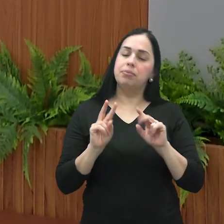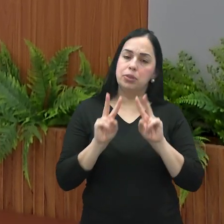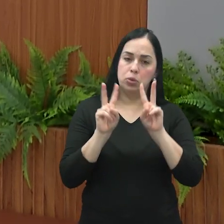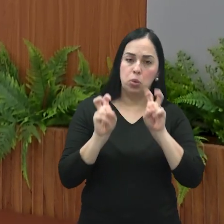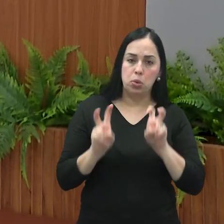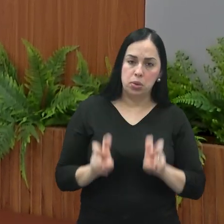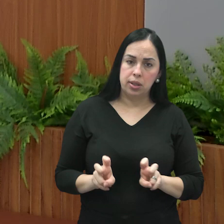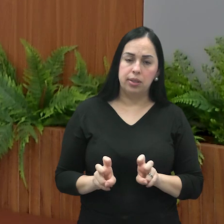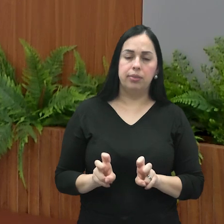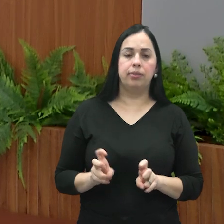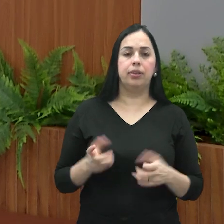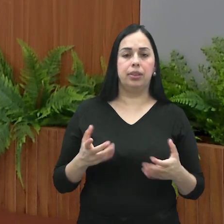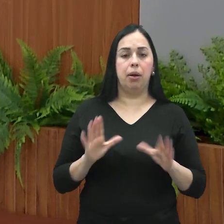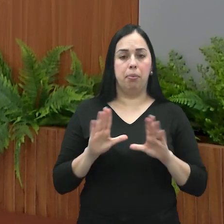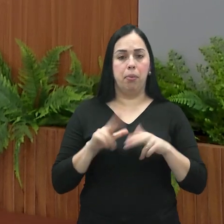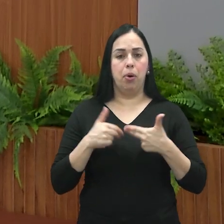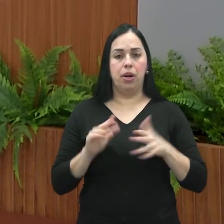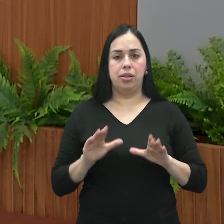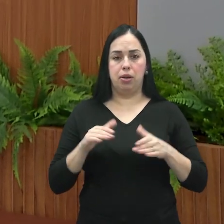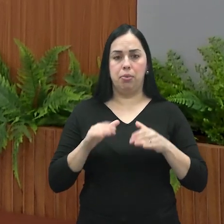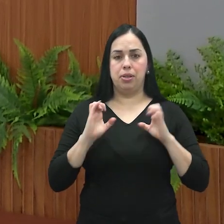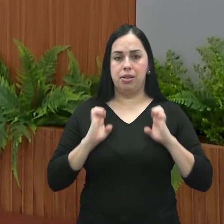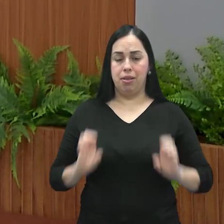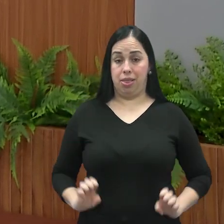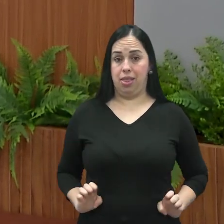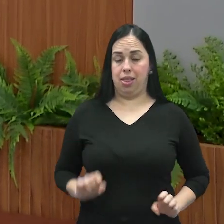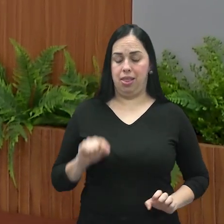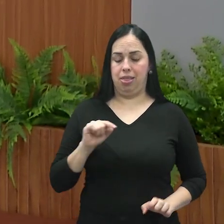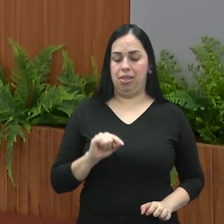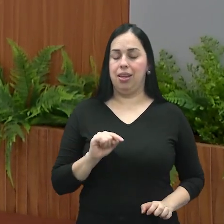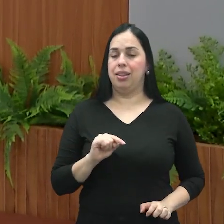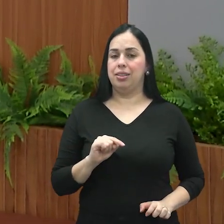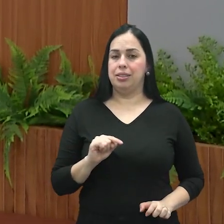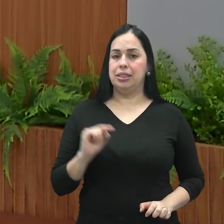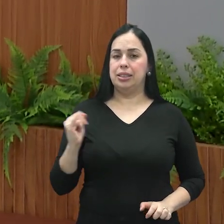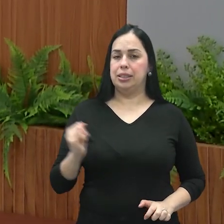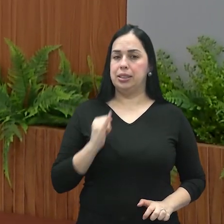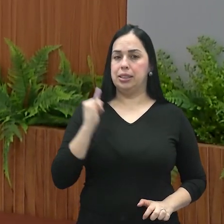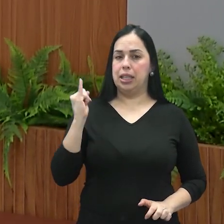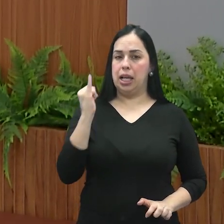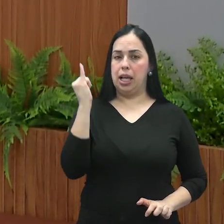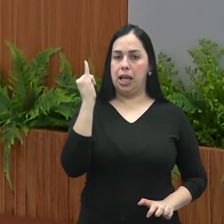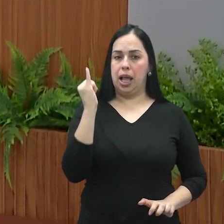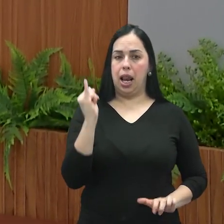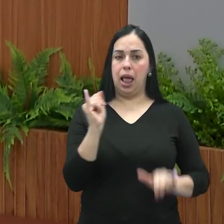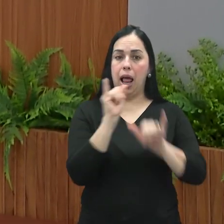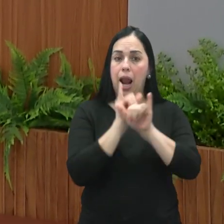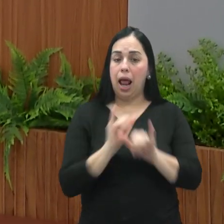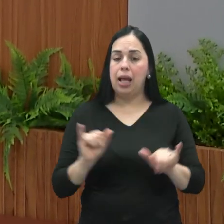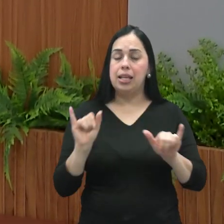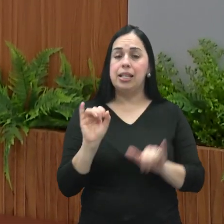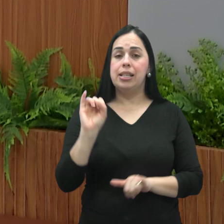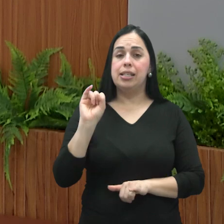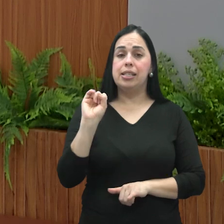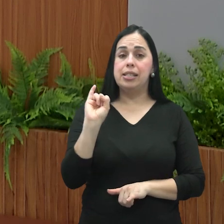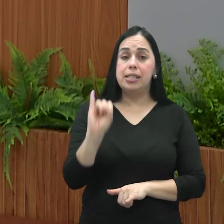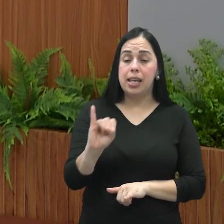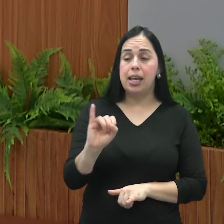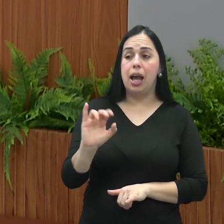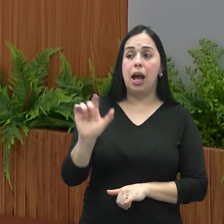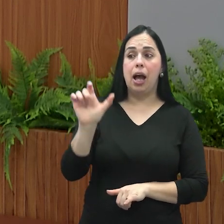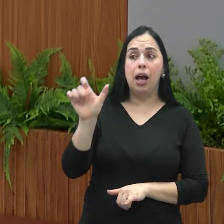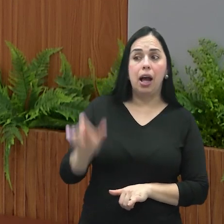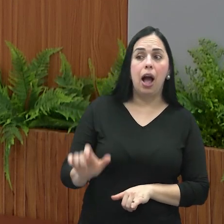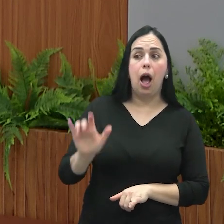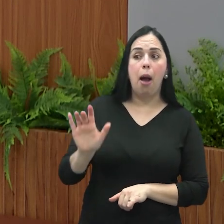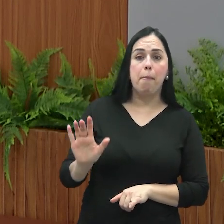discutido. Então, a Comissão de Ética, ela tem essa natureza de ter a publicidade para que, caso